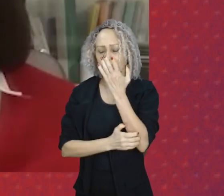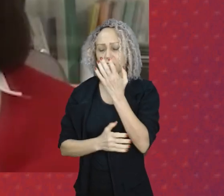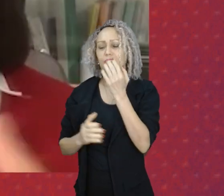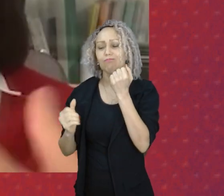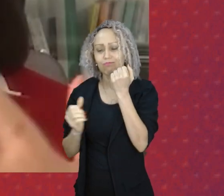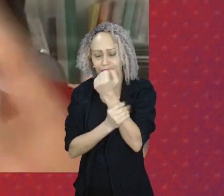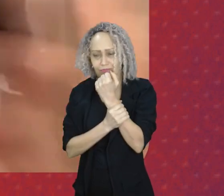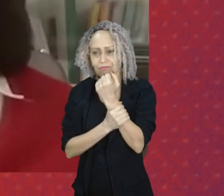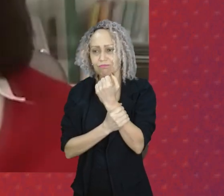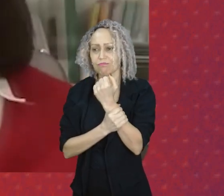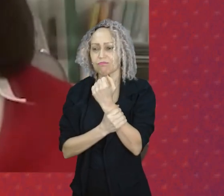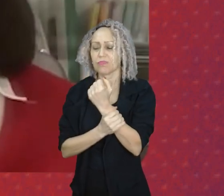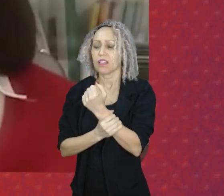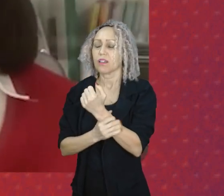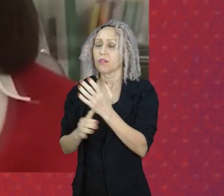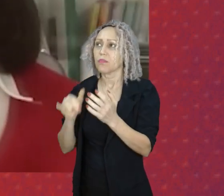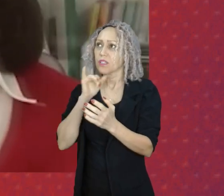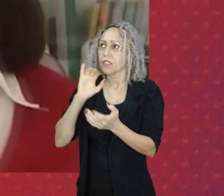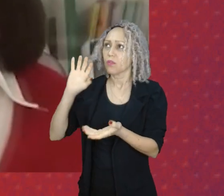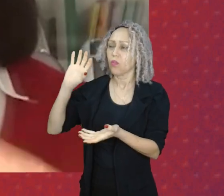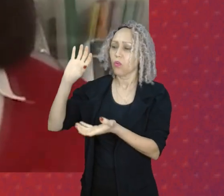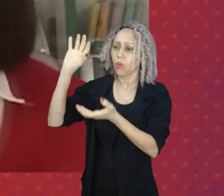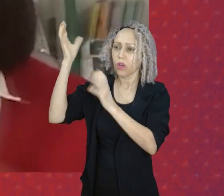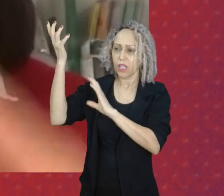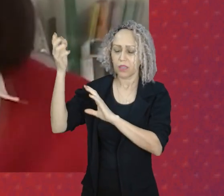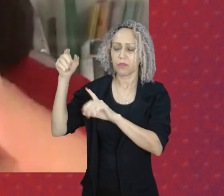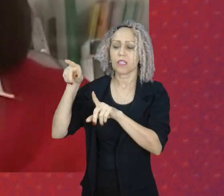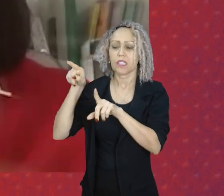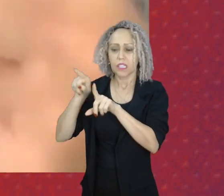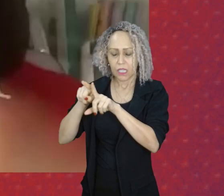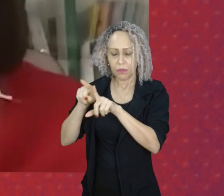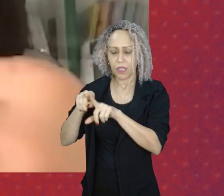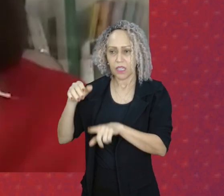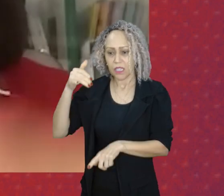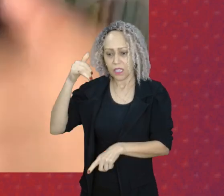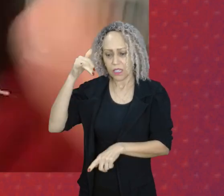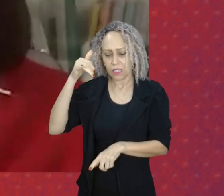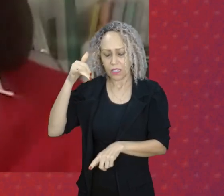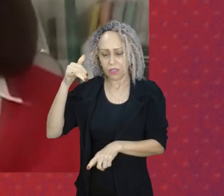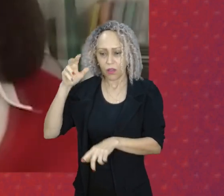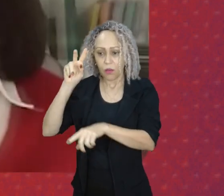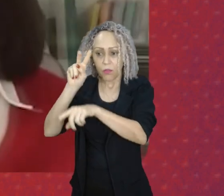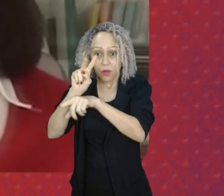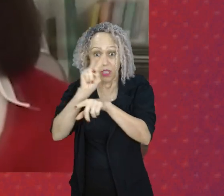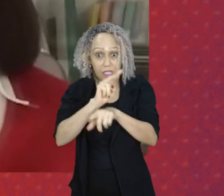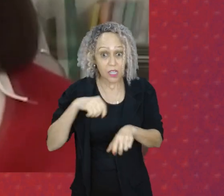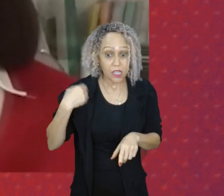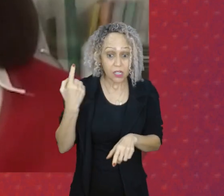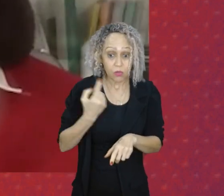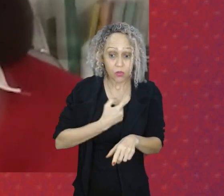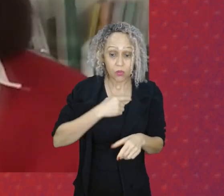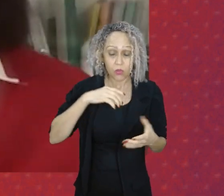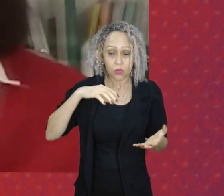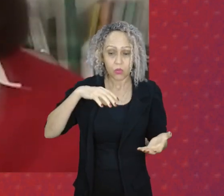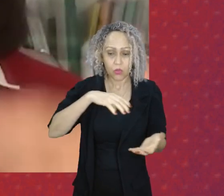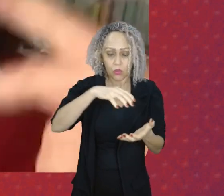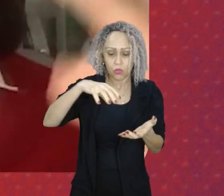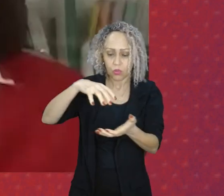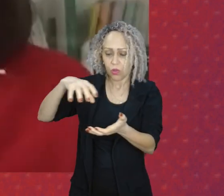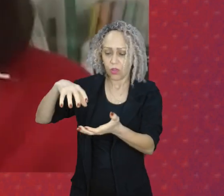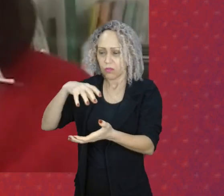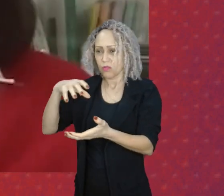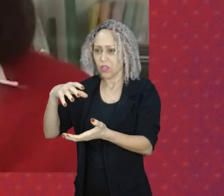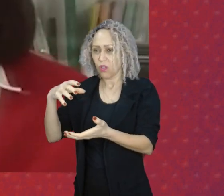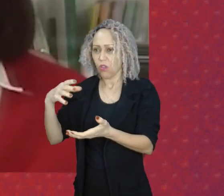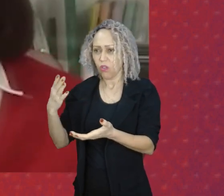proteção, né, no âmbito do clima, proteção dos nossos biomas para proteger nosso clima, não só no Brasil, mas